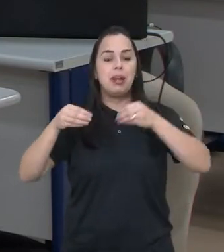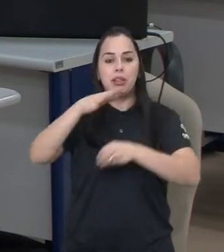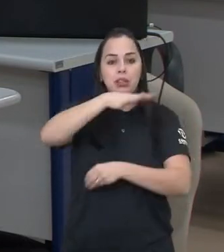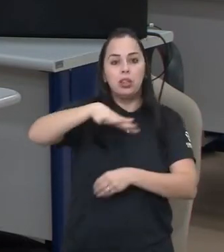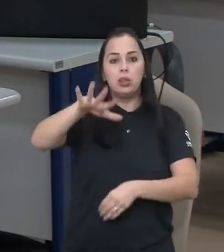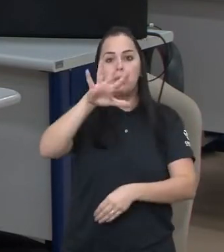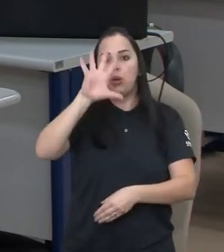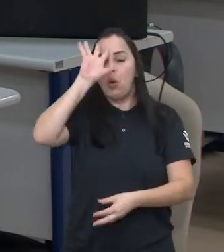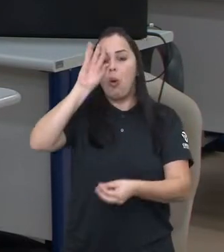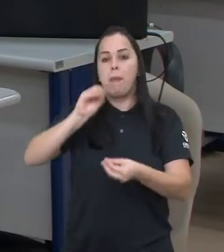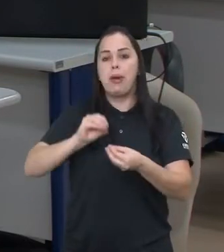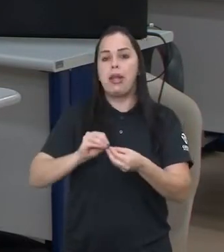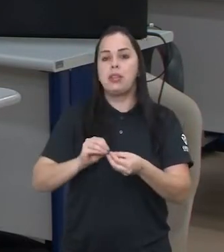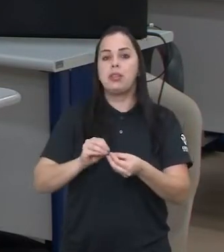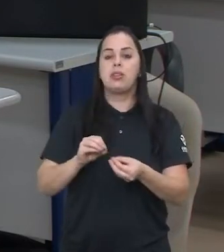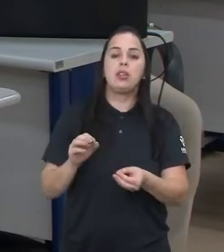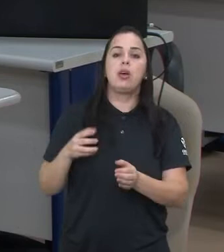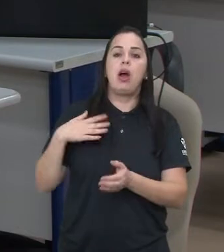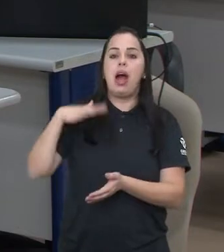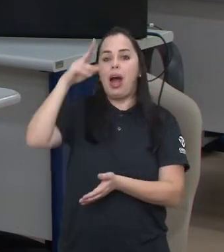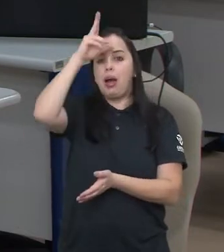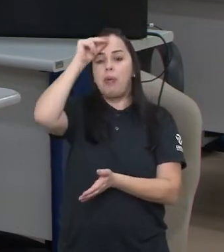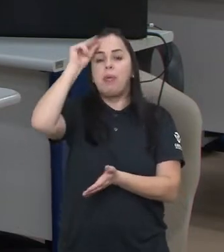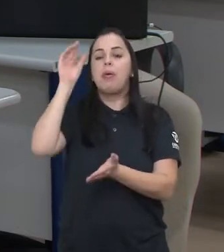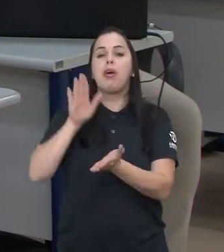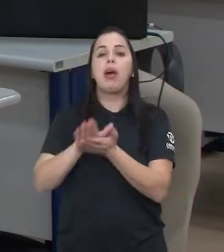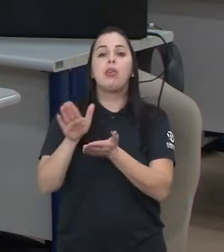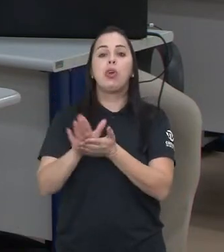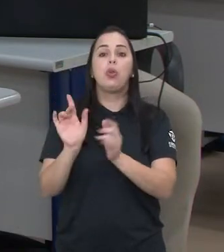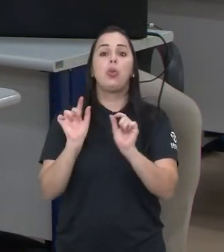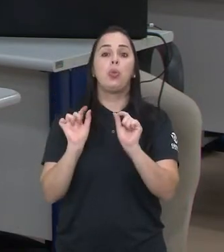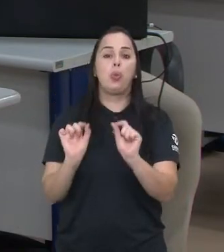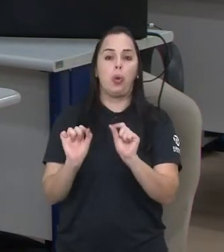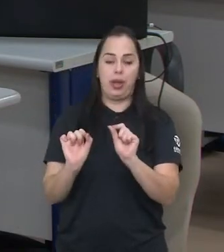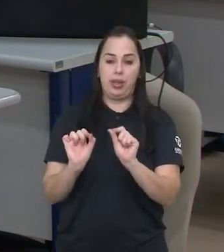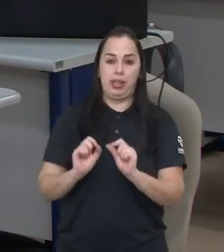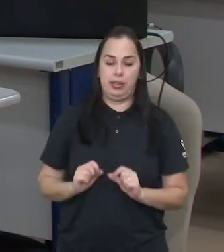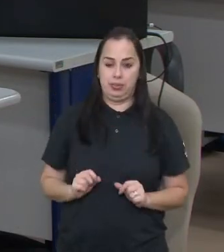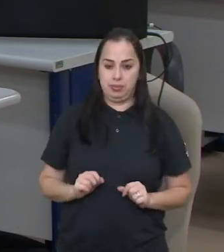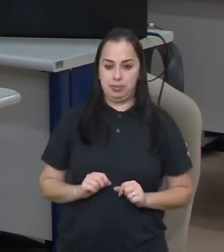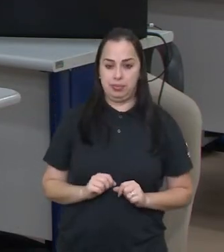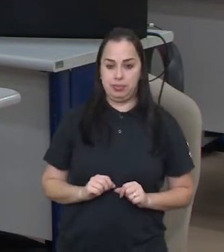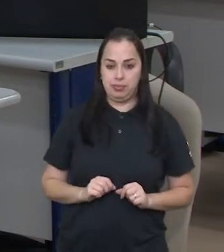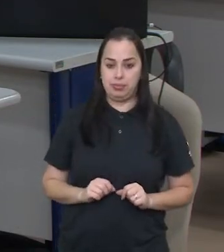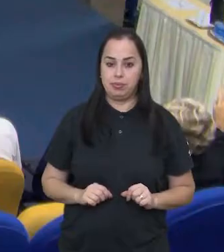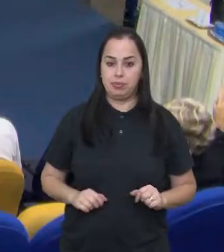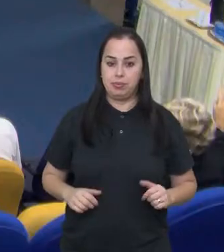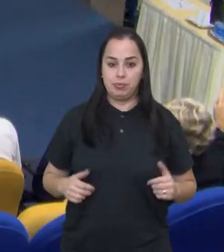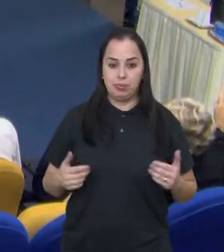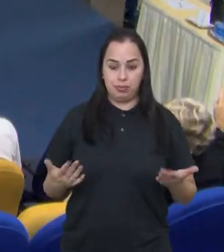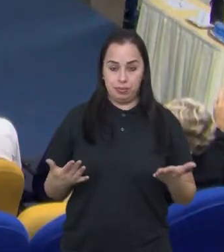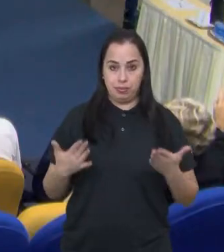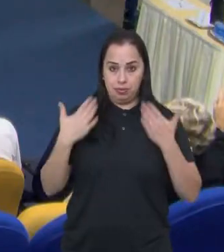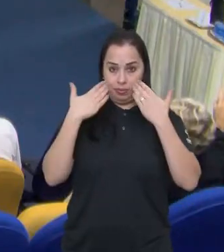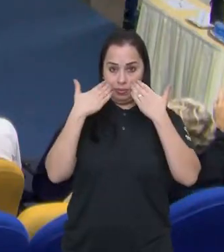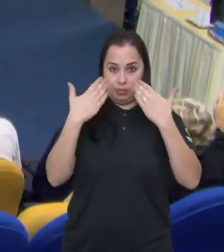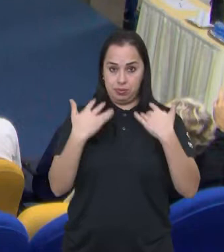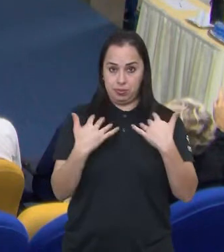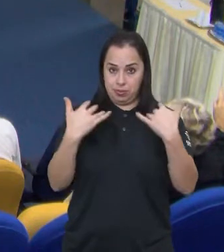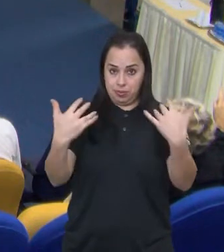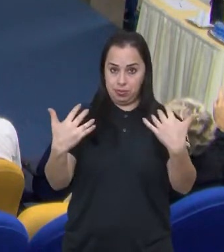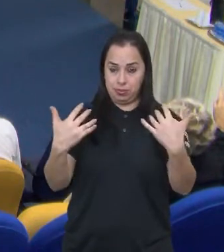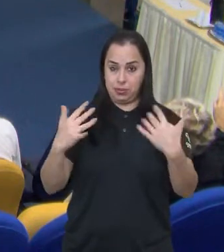tome conhecimento sobre como o Poder Executivo tem aplicado o dinheiro dos nossos impostos. Em audiência